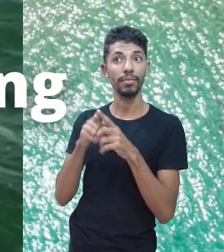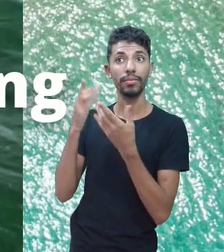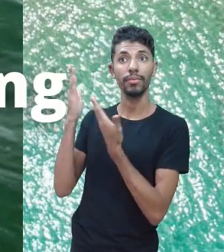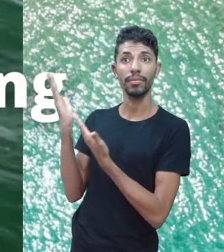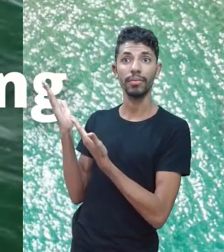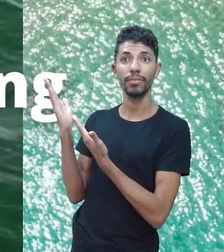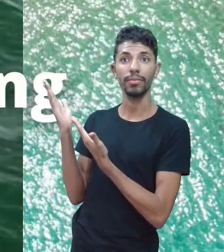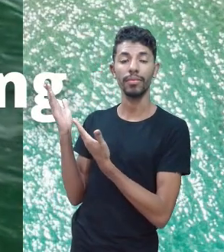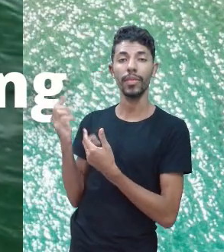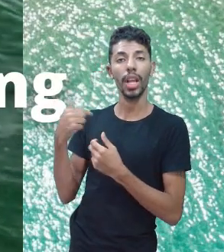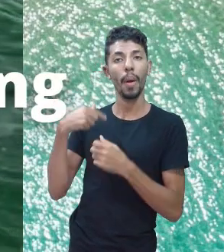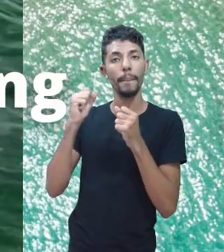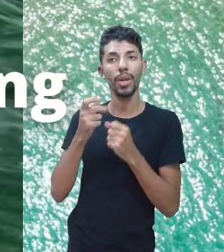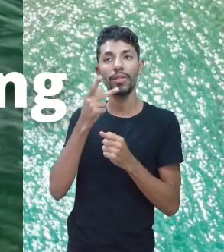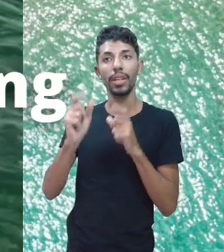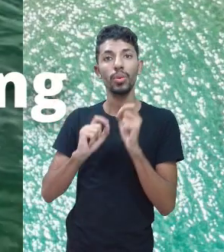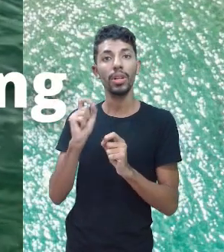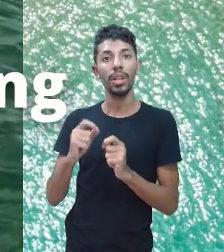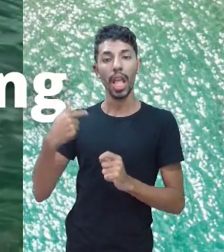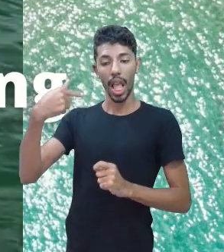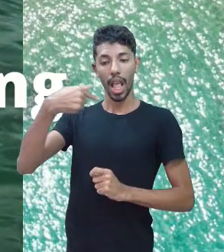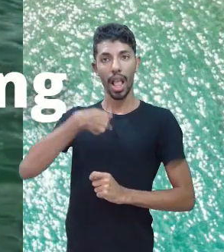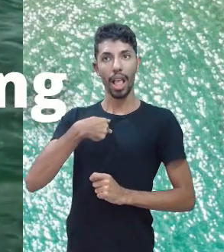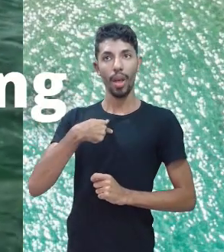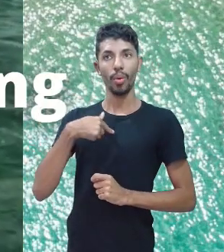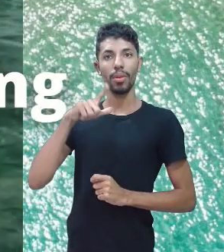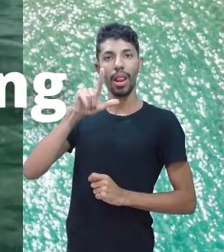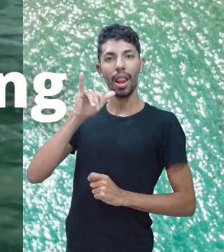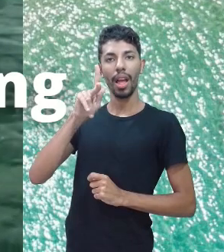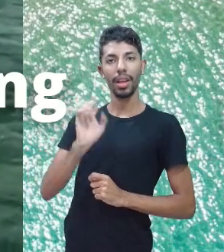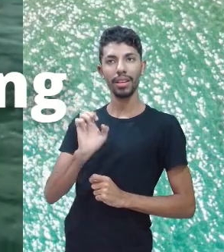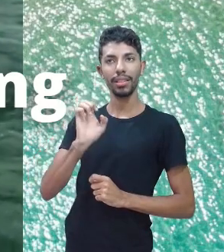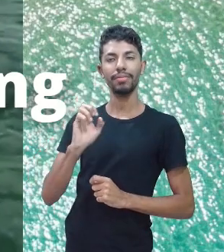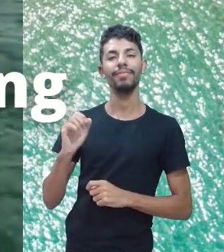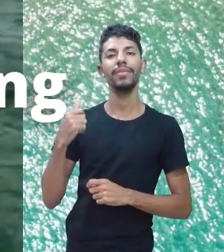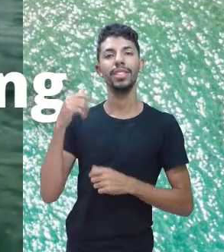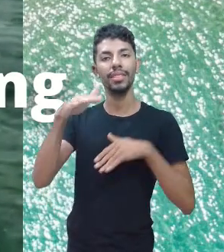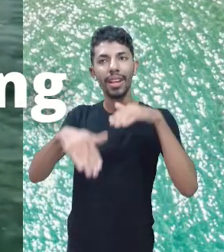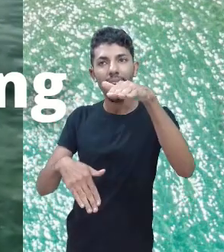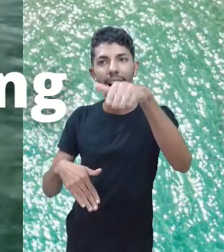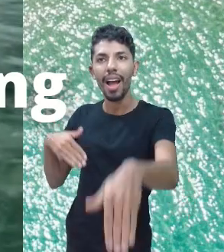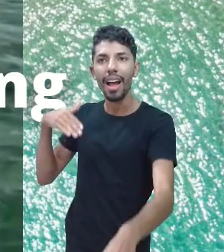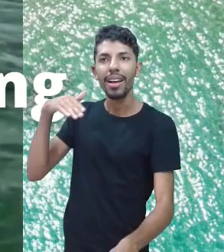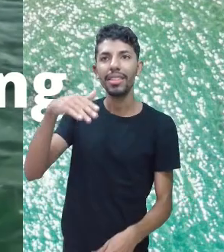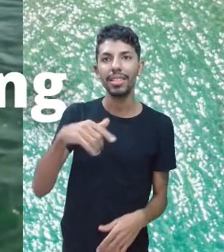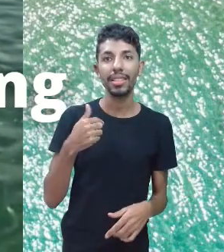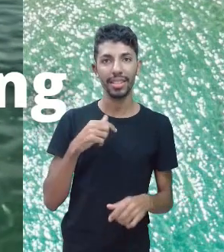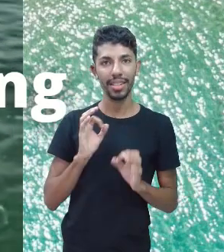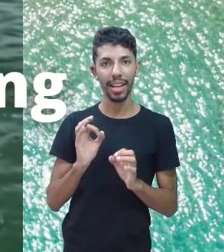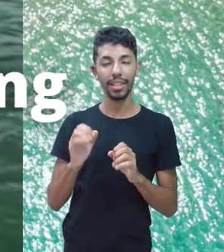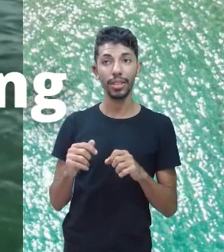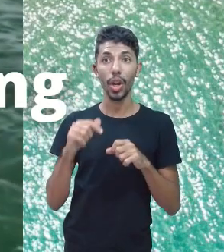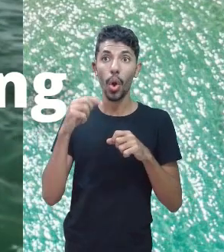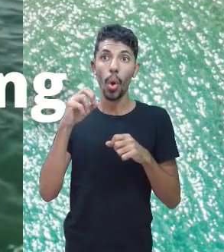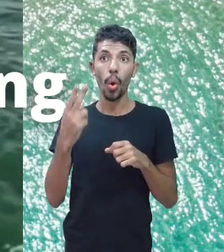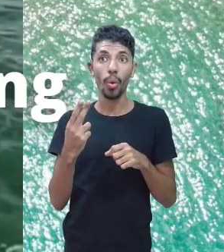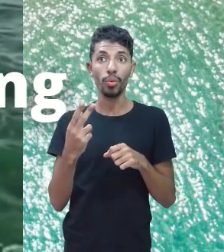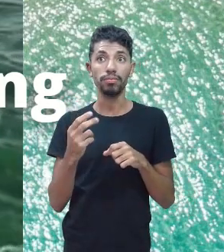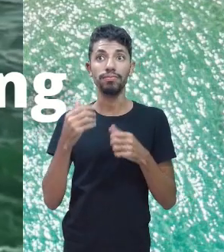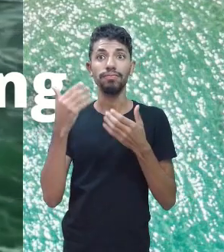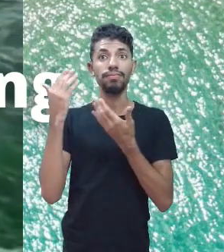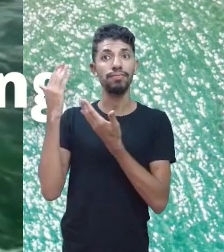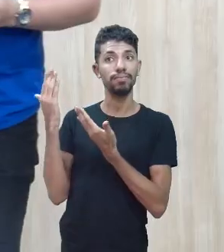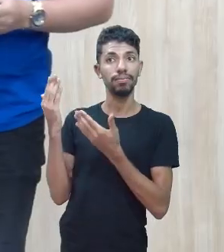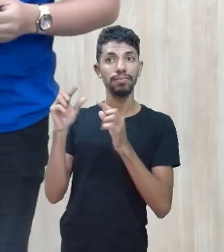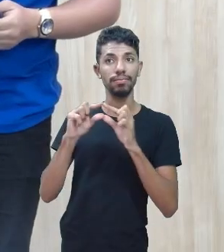eu, então eu posso dizer I like to swim. Eu gosto de nadar. I practice swimming. E toda vez que